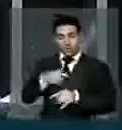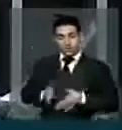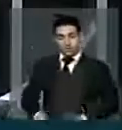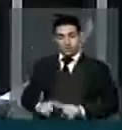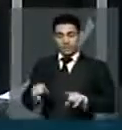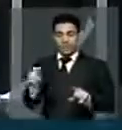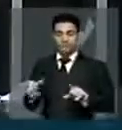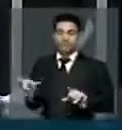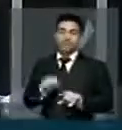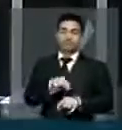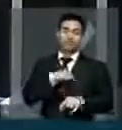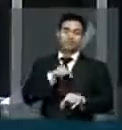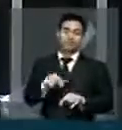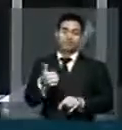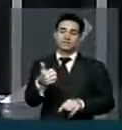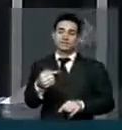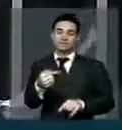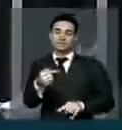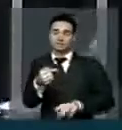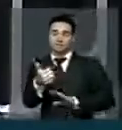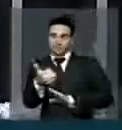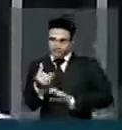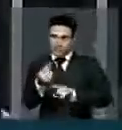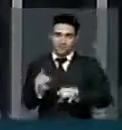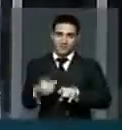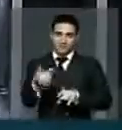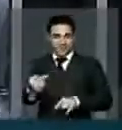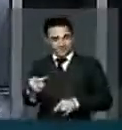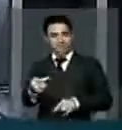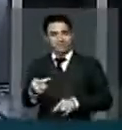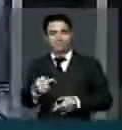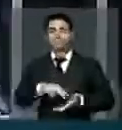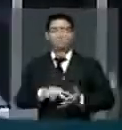para 16,7, redução de